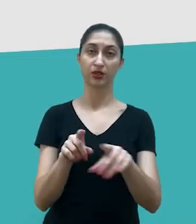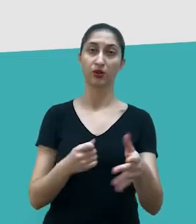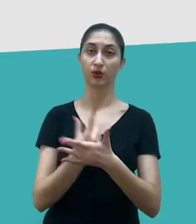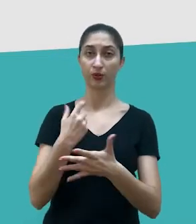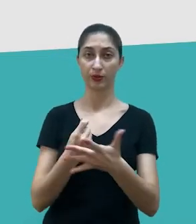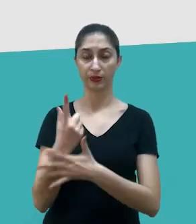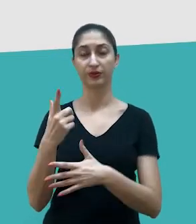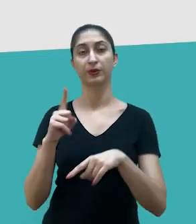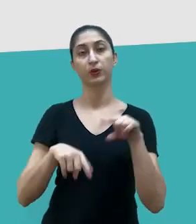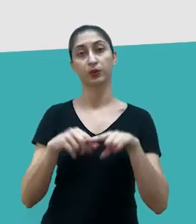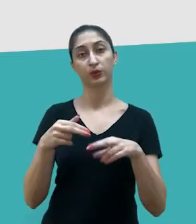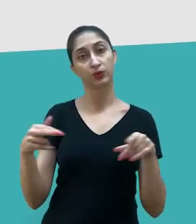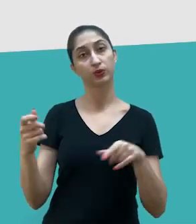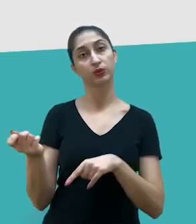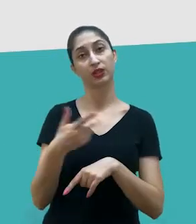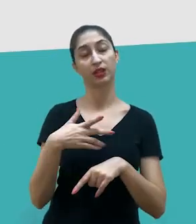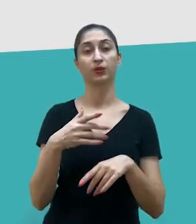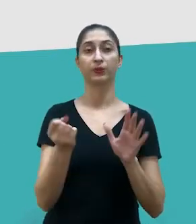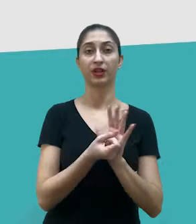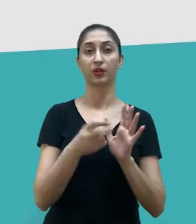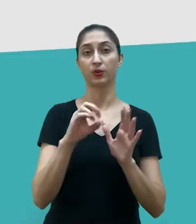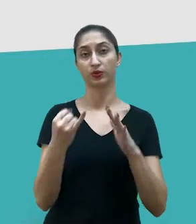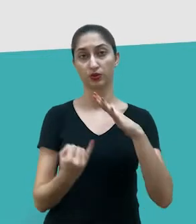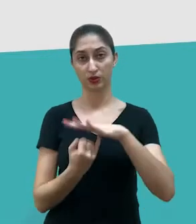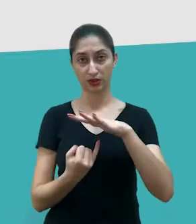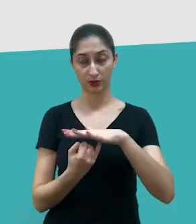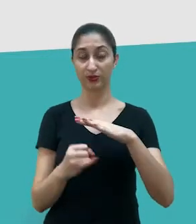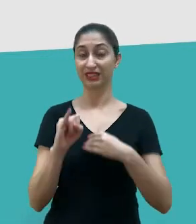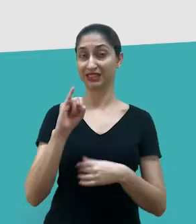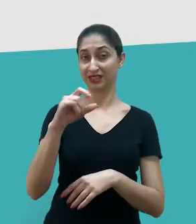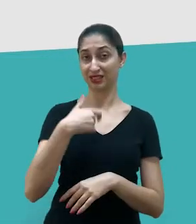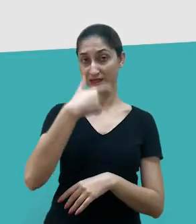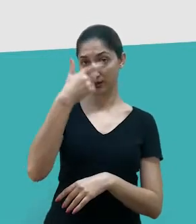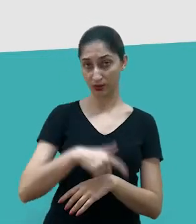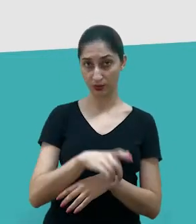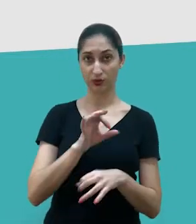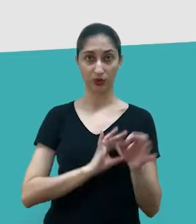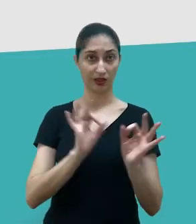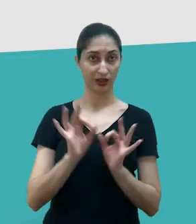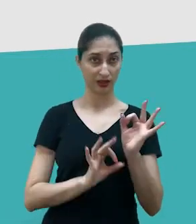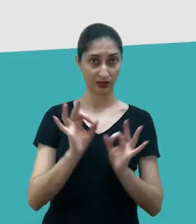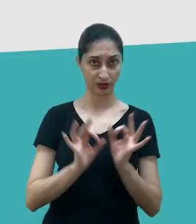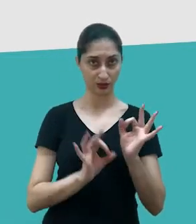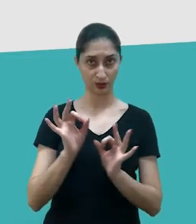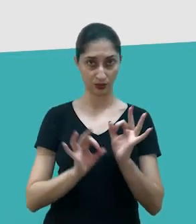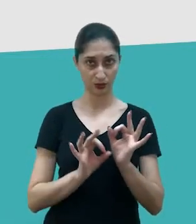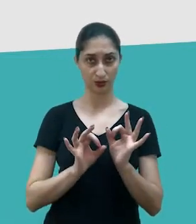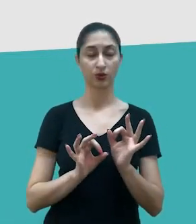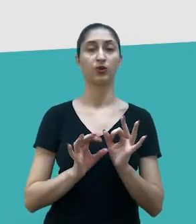que com as marcas e as instituições. Quanto mais eu, consumidor, me preparo e